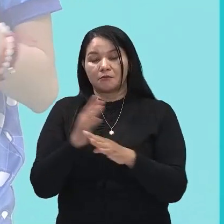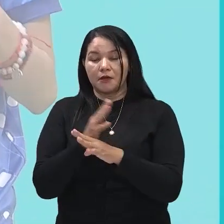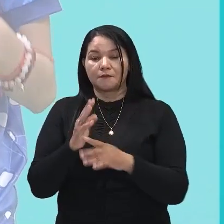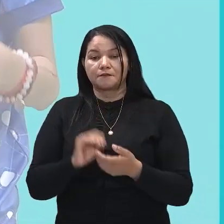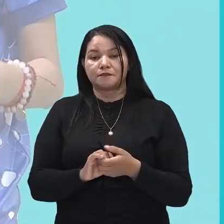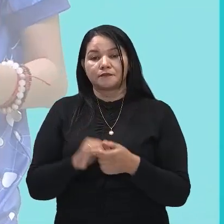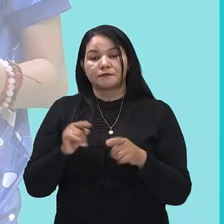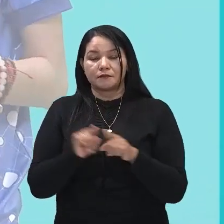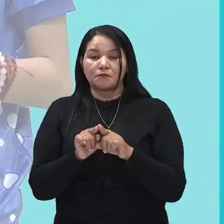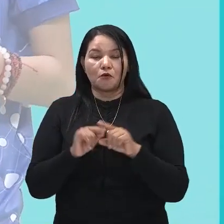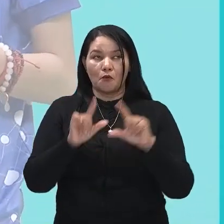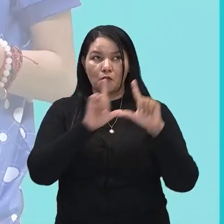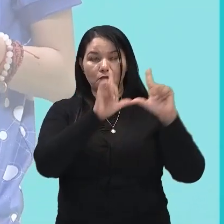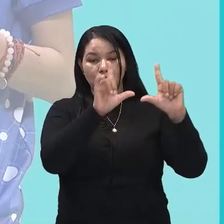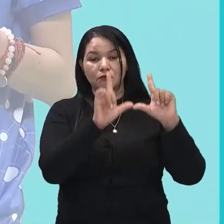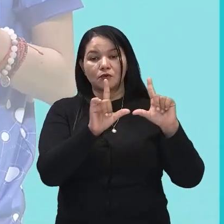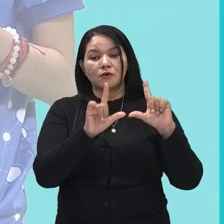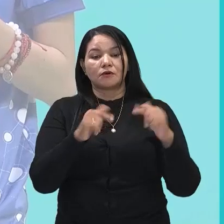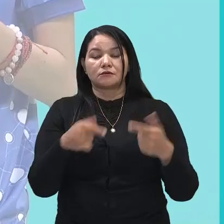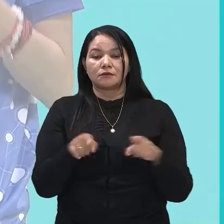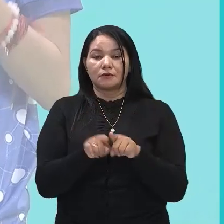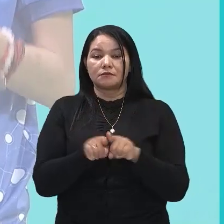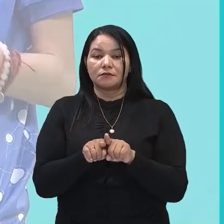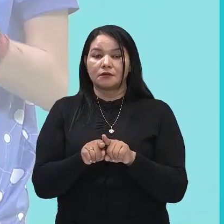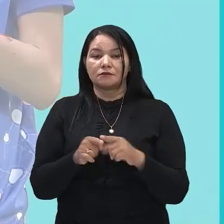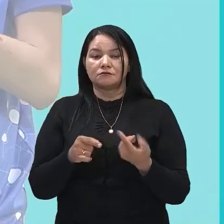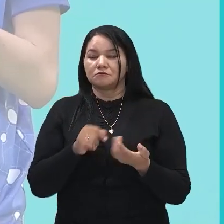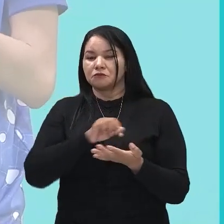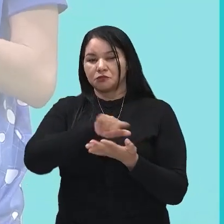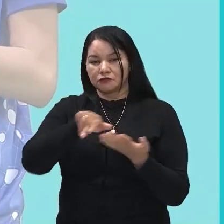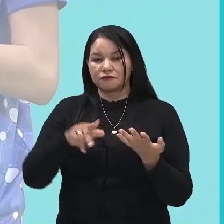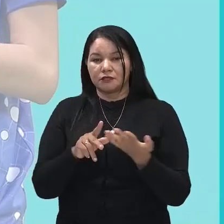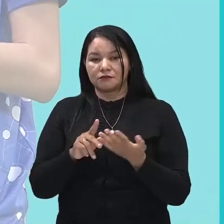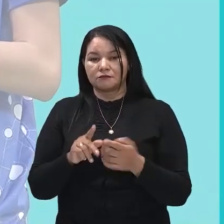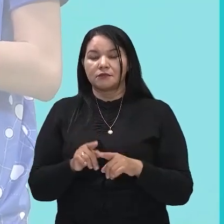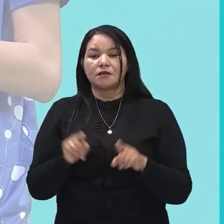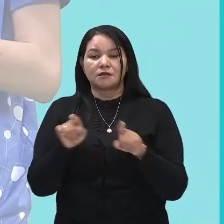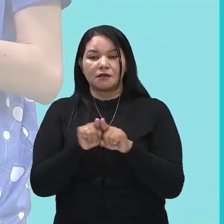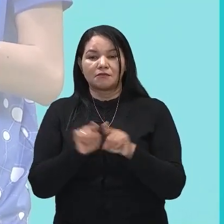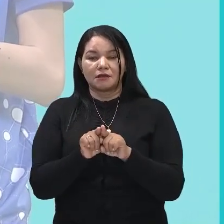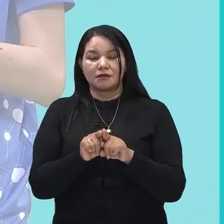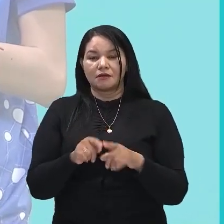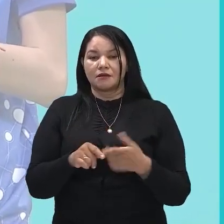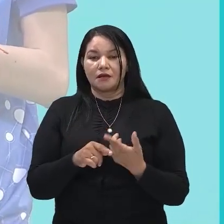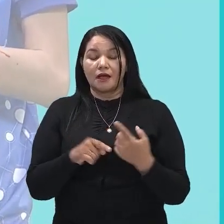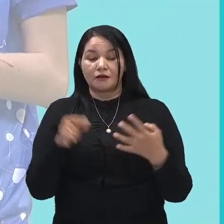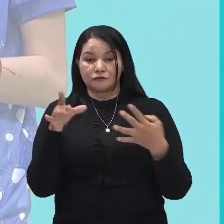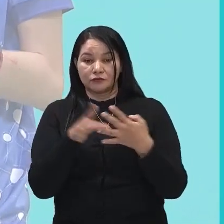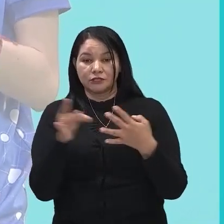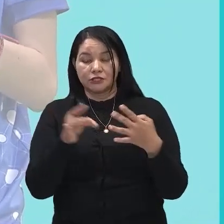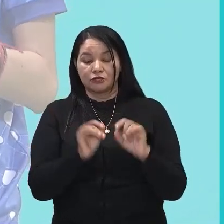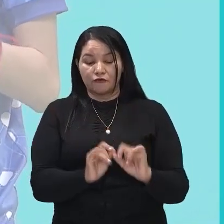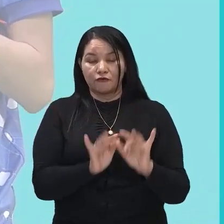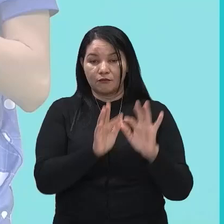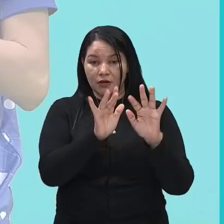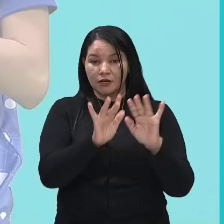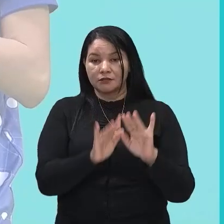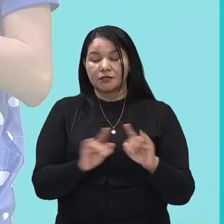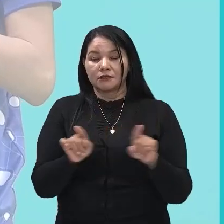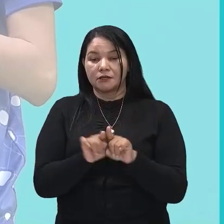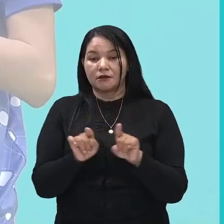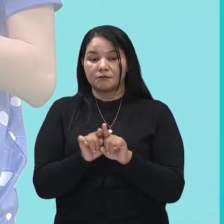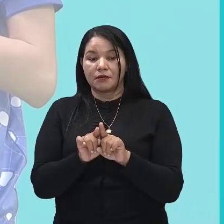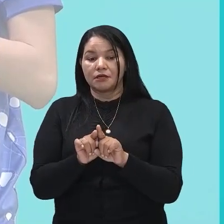orientações, outdoors, né? E quando falamos dessa fumaça, estamos trazendo essa convenção